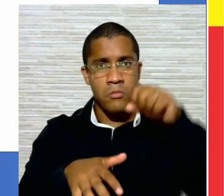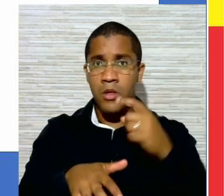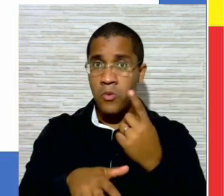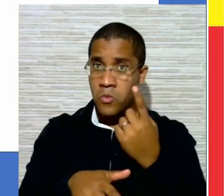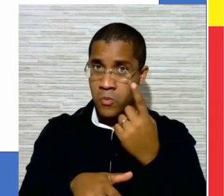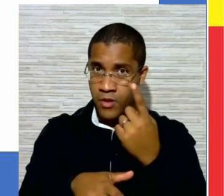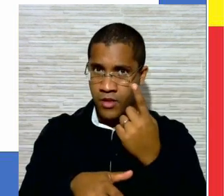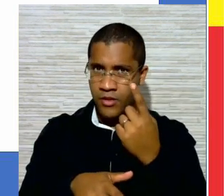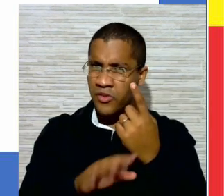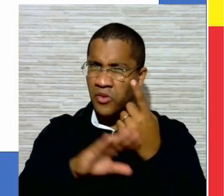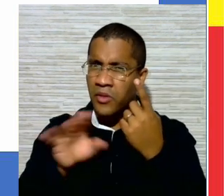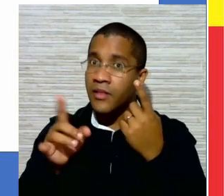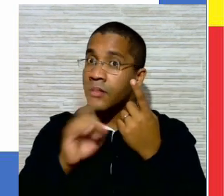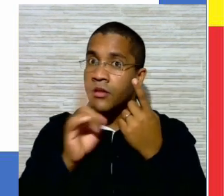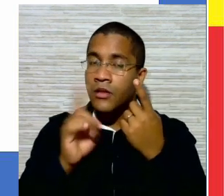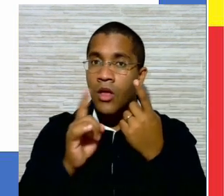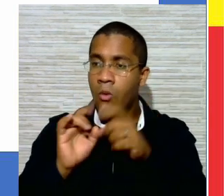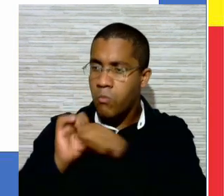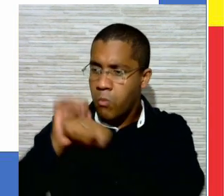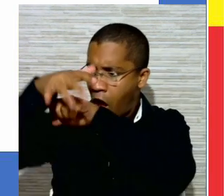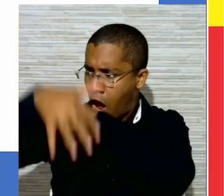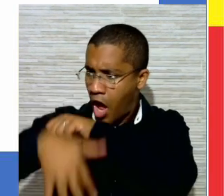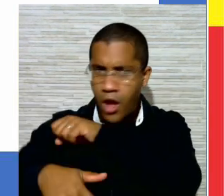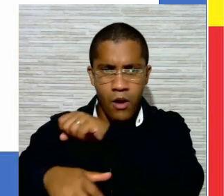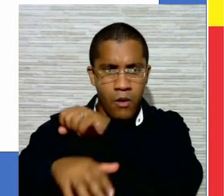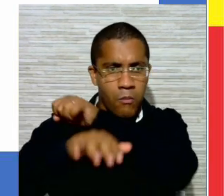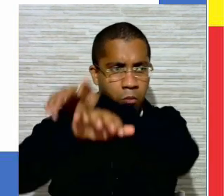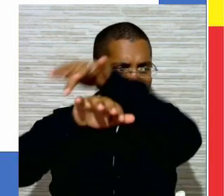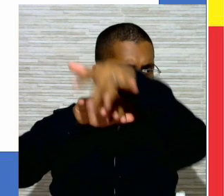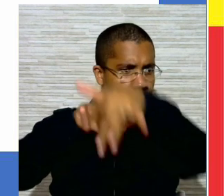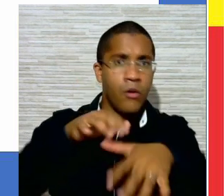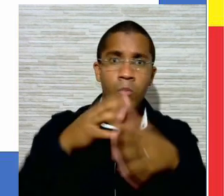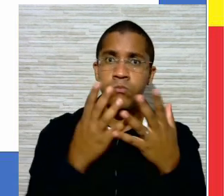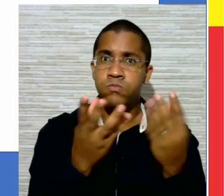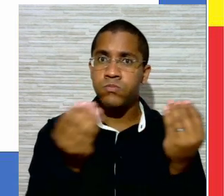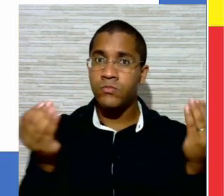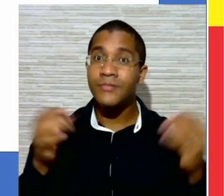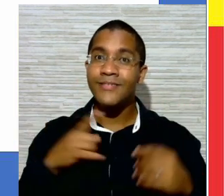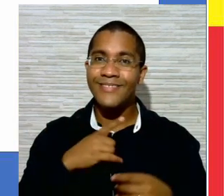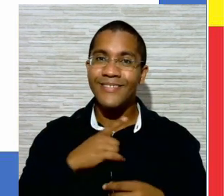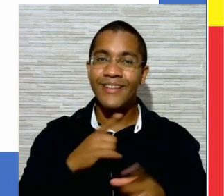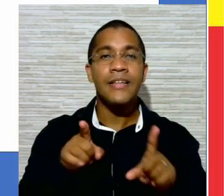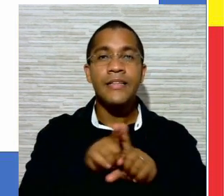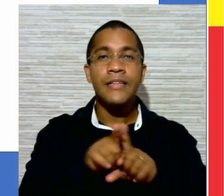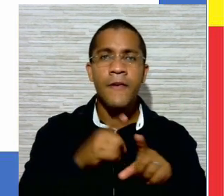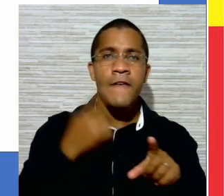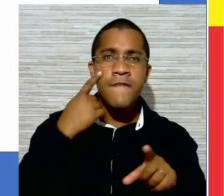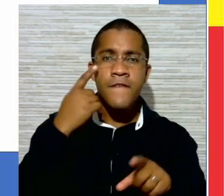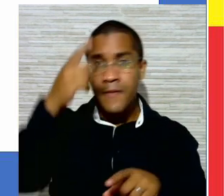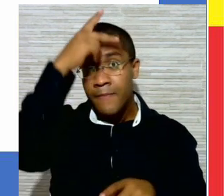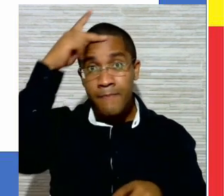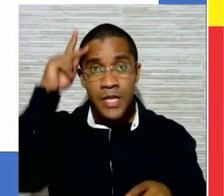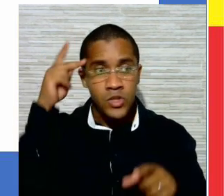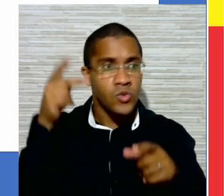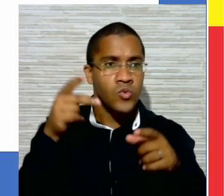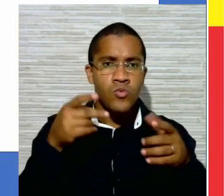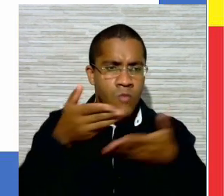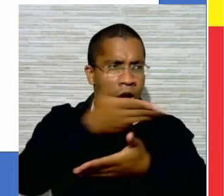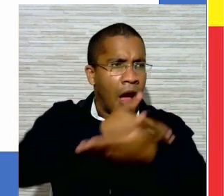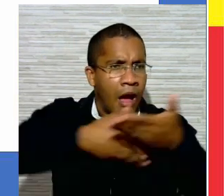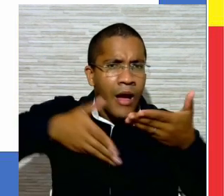parte da cachoeira, tá, gente? Existem outras cachoeiras ao redor, né? Você observa também a quantidade de verde, pessoas, né,